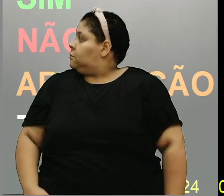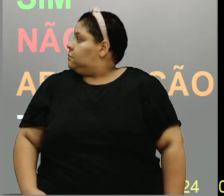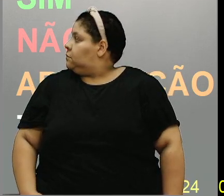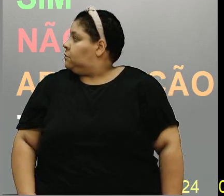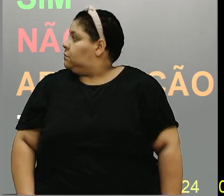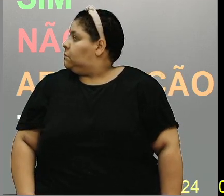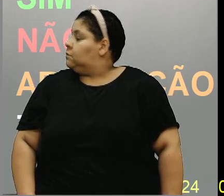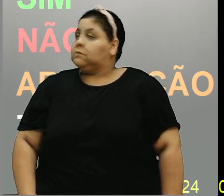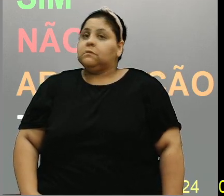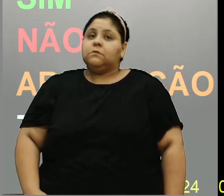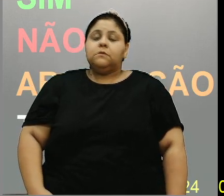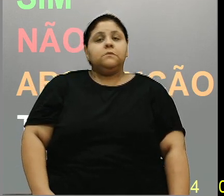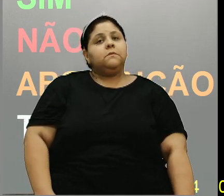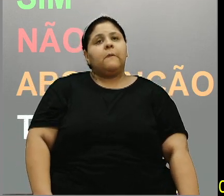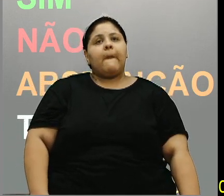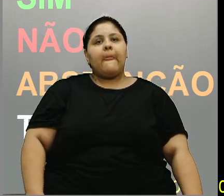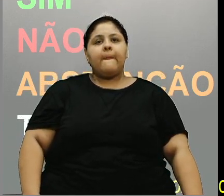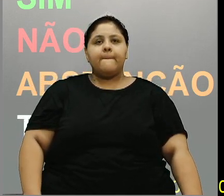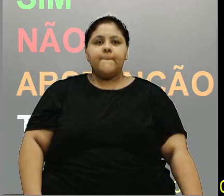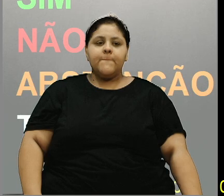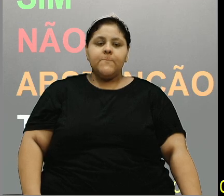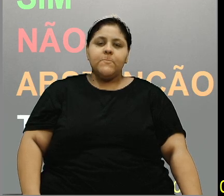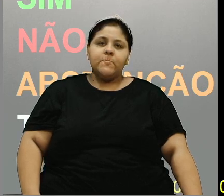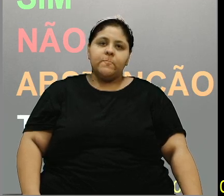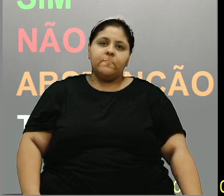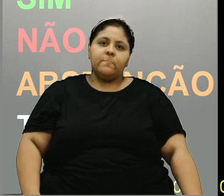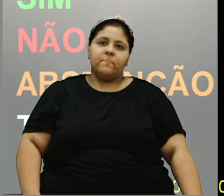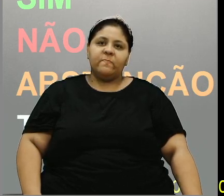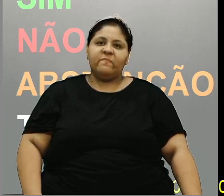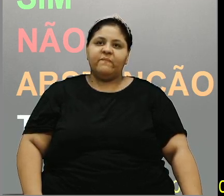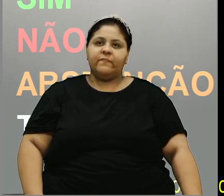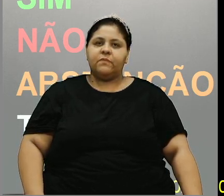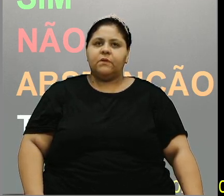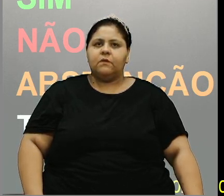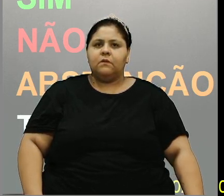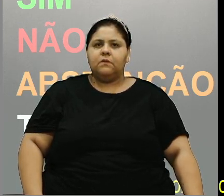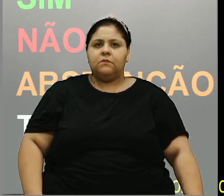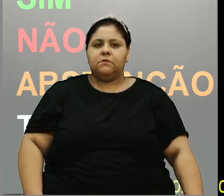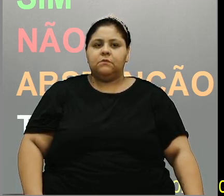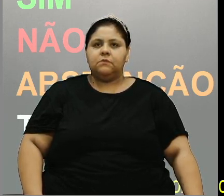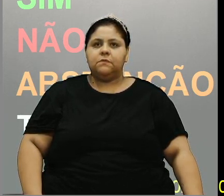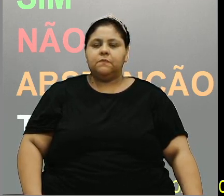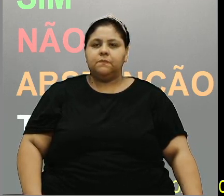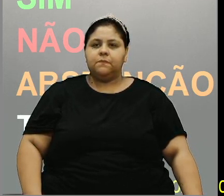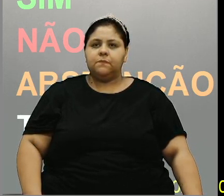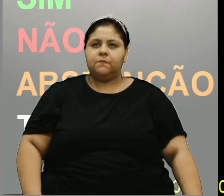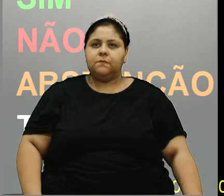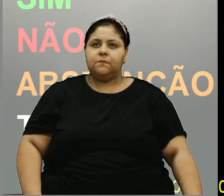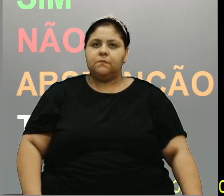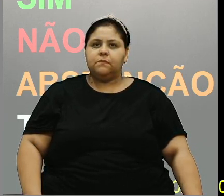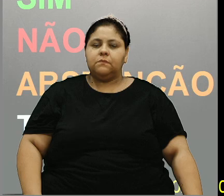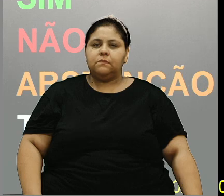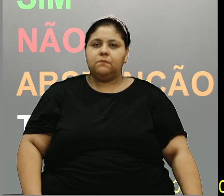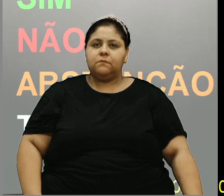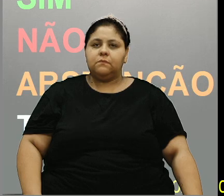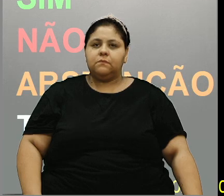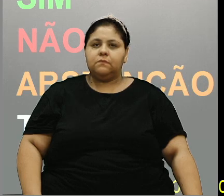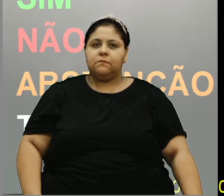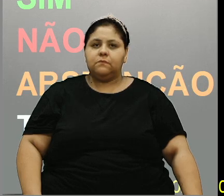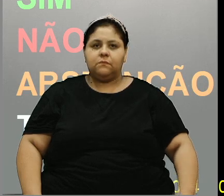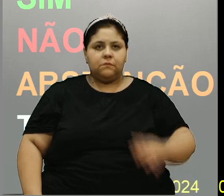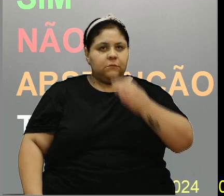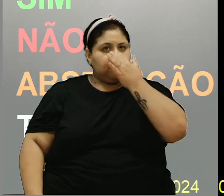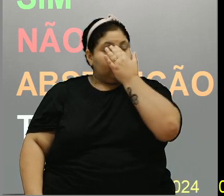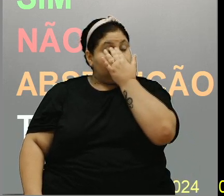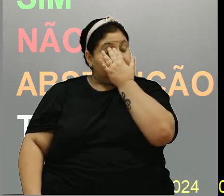Vereadora Gladys Frisso, Voto vota sim, senhora presidente. Vereador Voto sim, senhora Sandro presidente. Fantinel, vota sim. Voto sim, vereador Velocino.